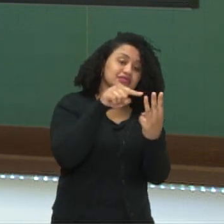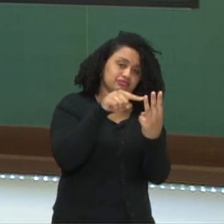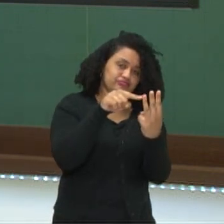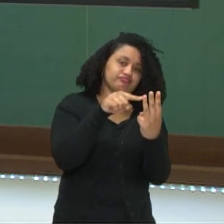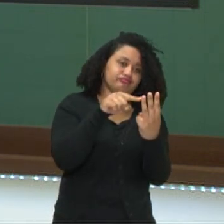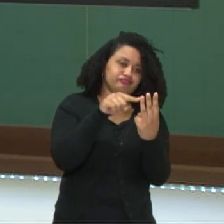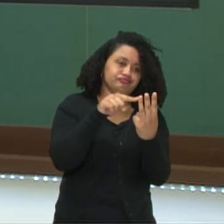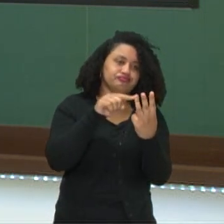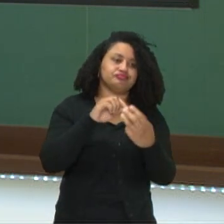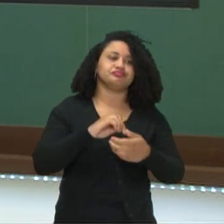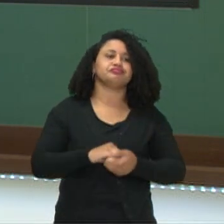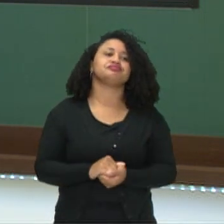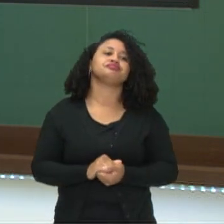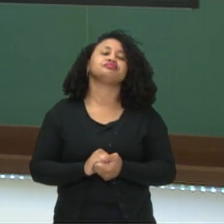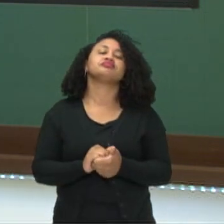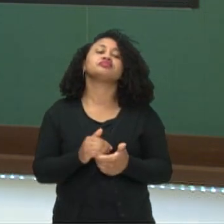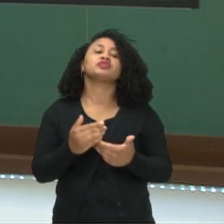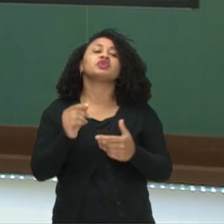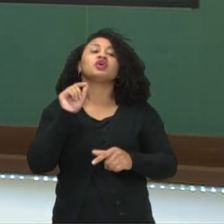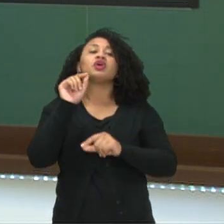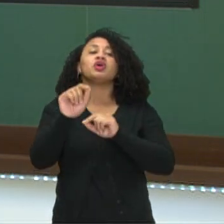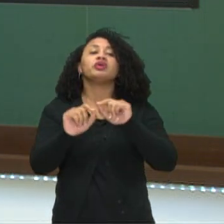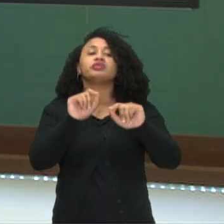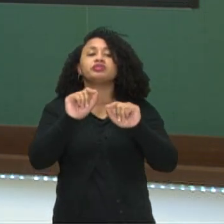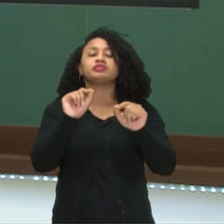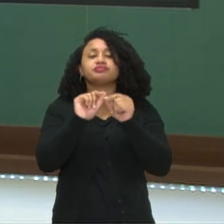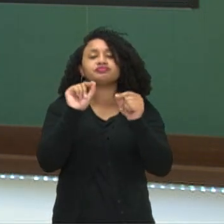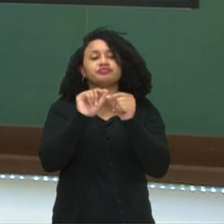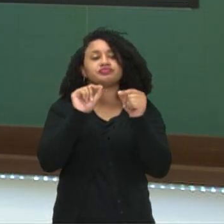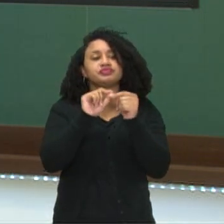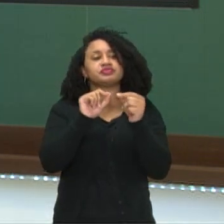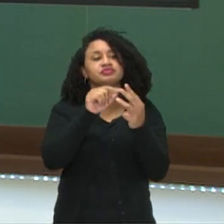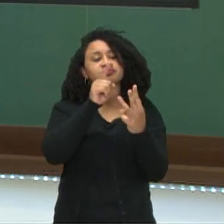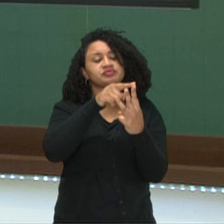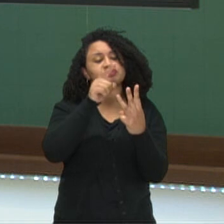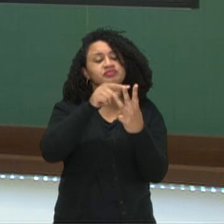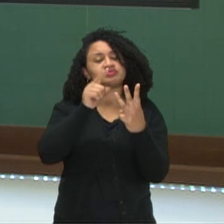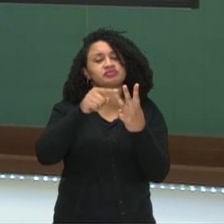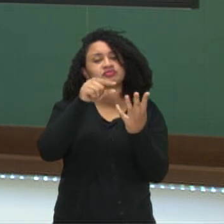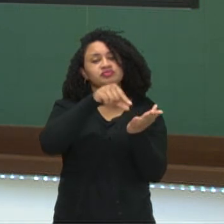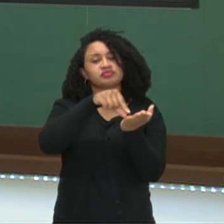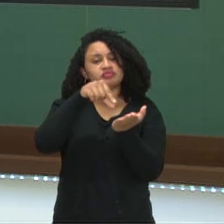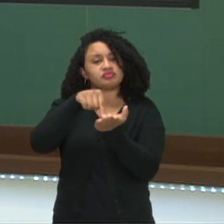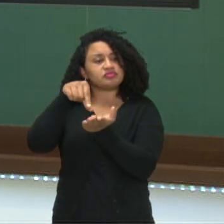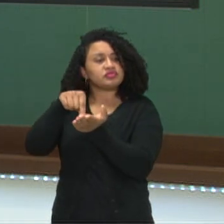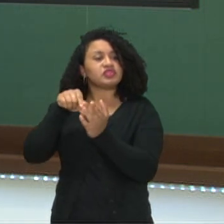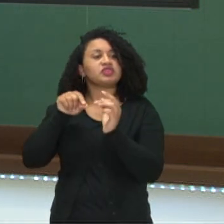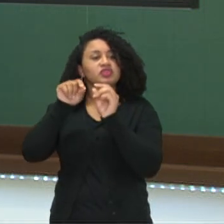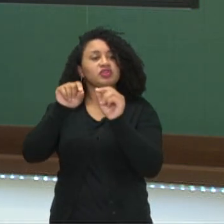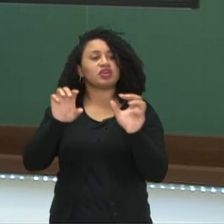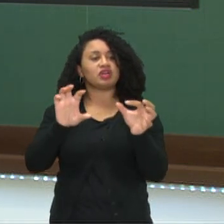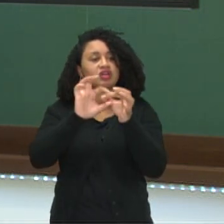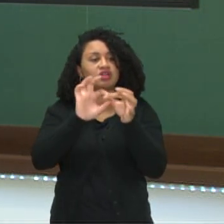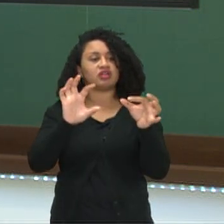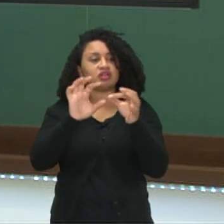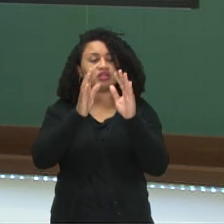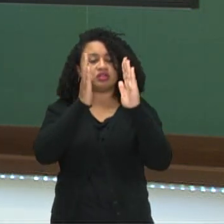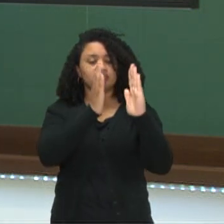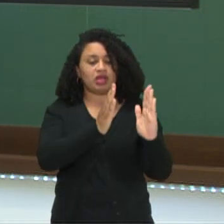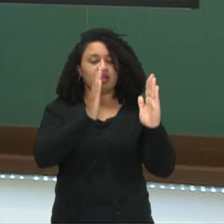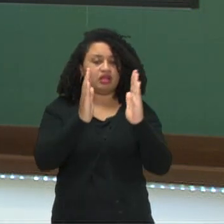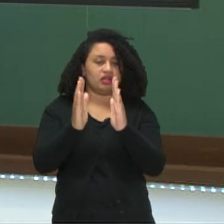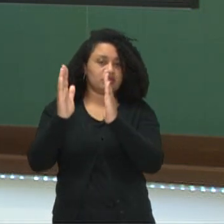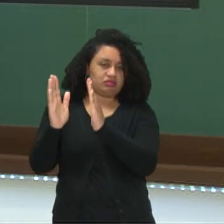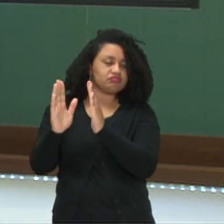juntas, tá? Qual é o efeito dessas três capacitâncias? Ligadas em paralelo, que nós